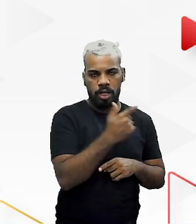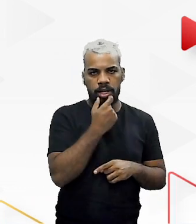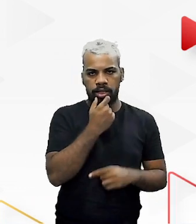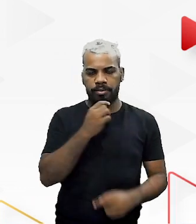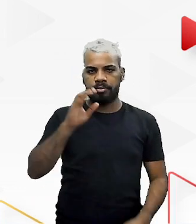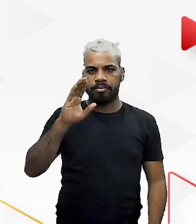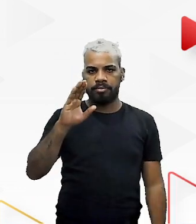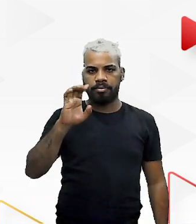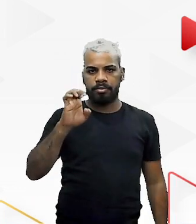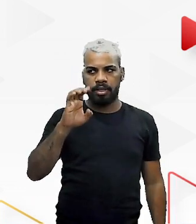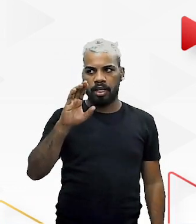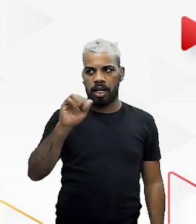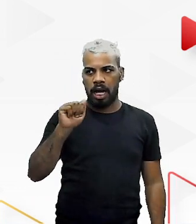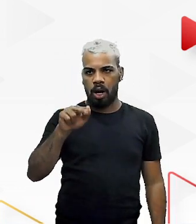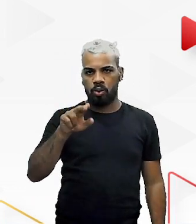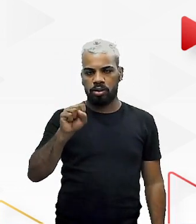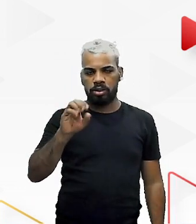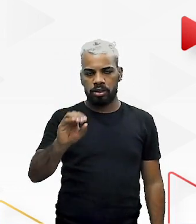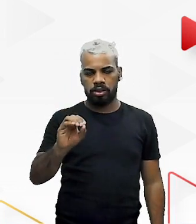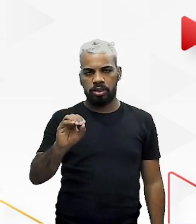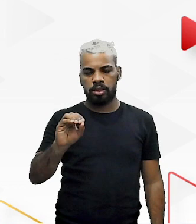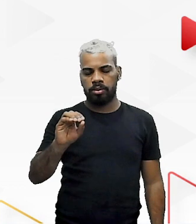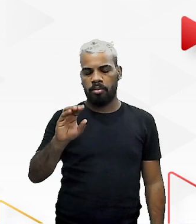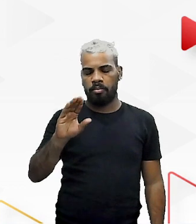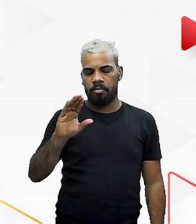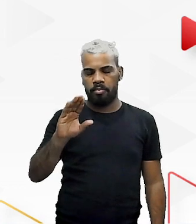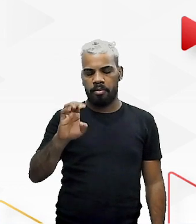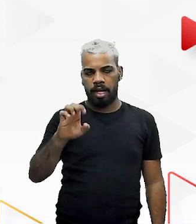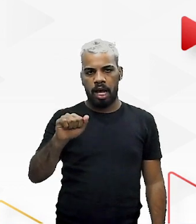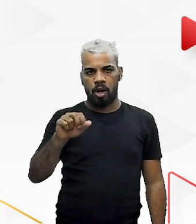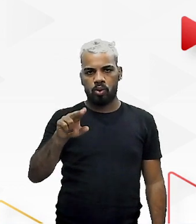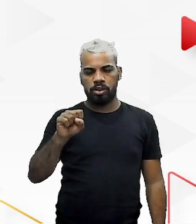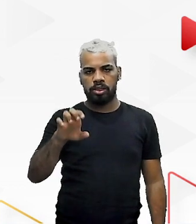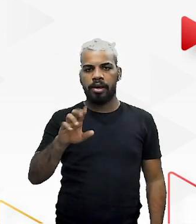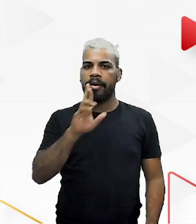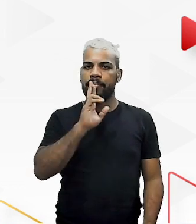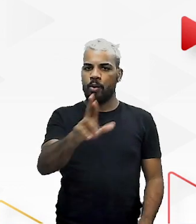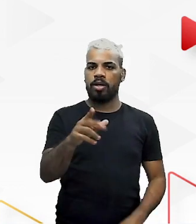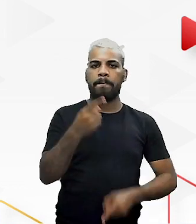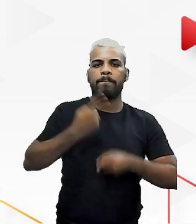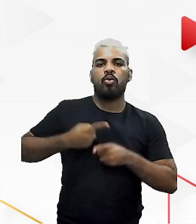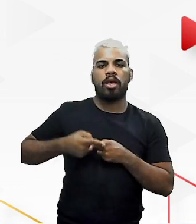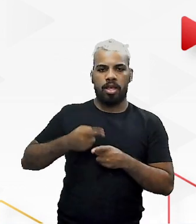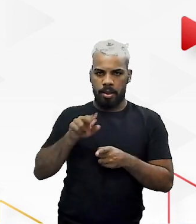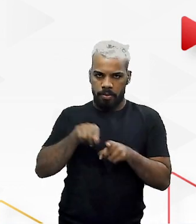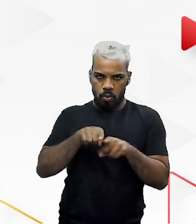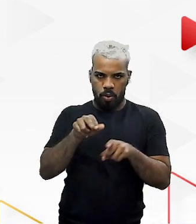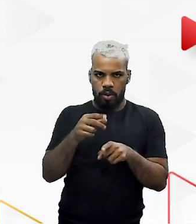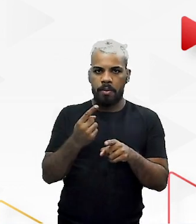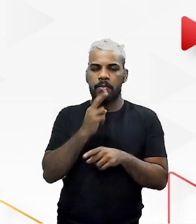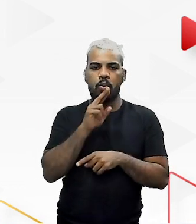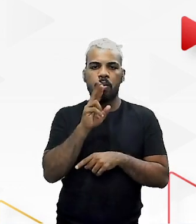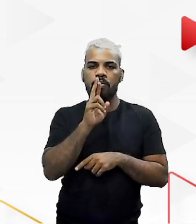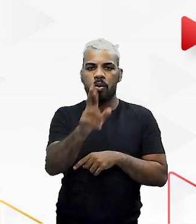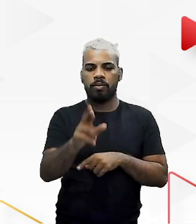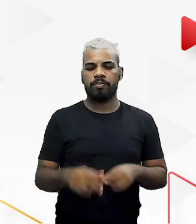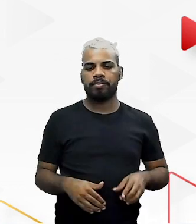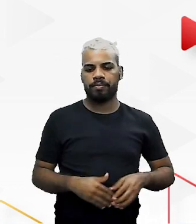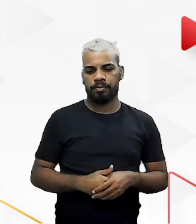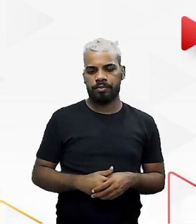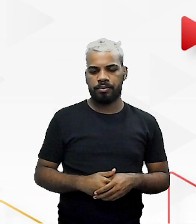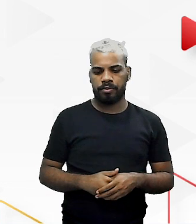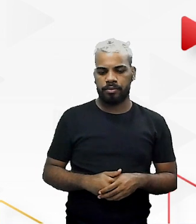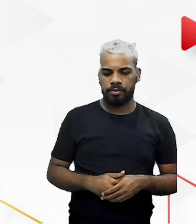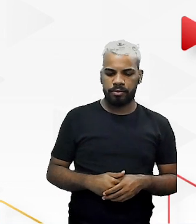certo? Então, só para refrescar um pouquinho a memória. Body and news text, né? Então, o corpo